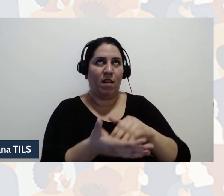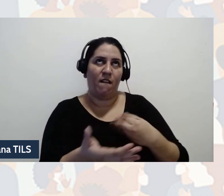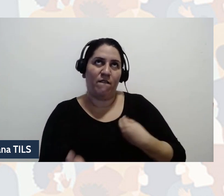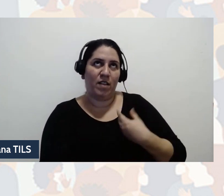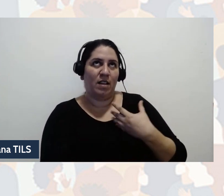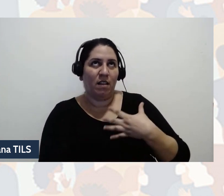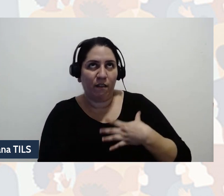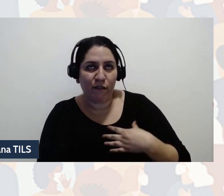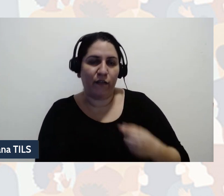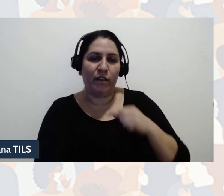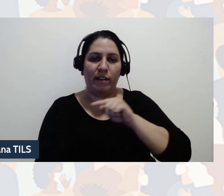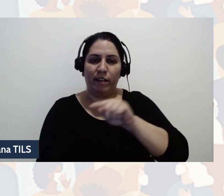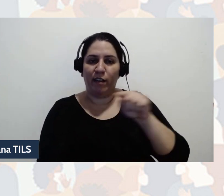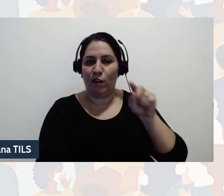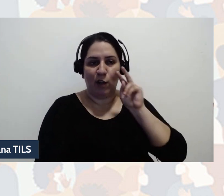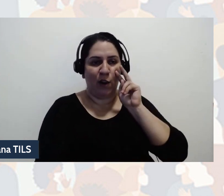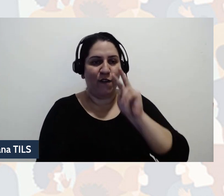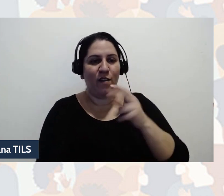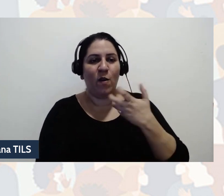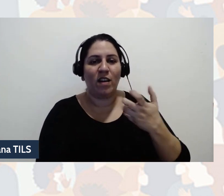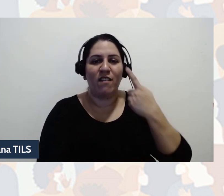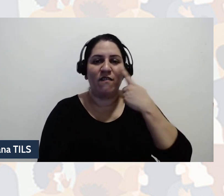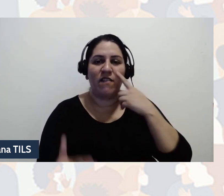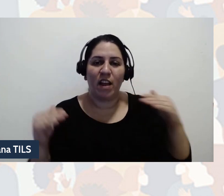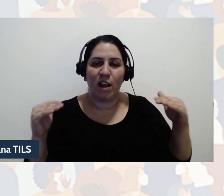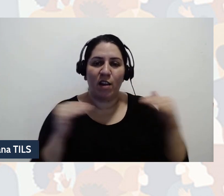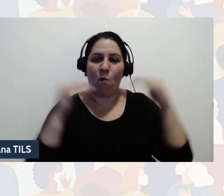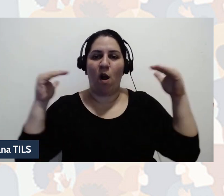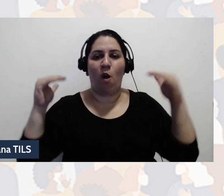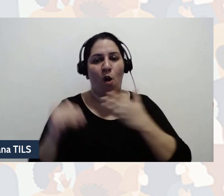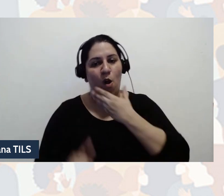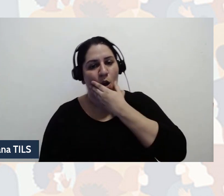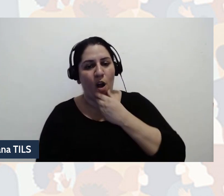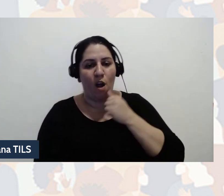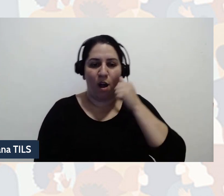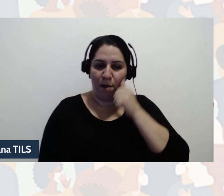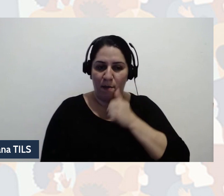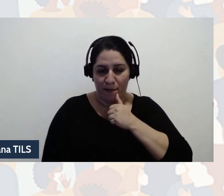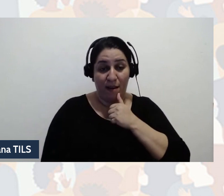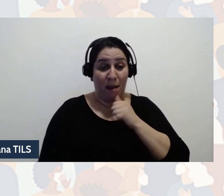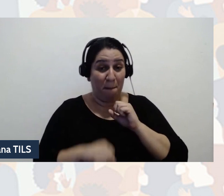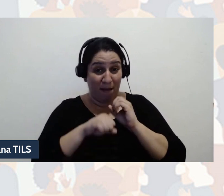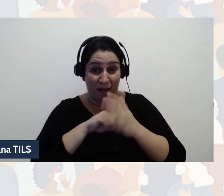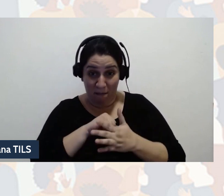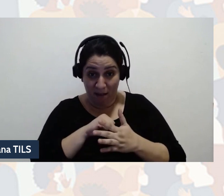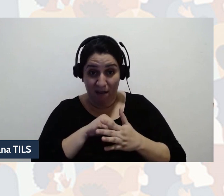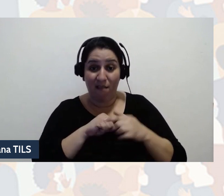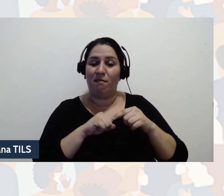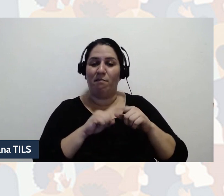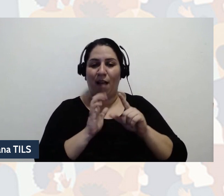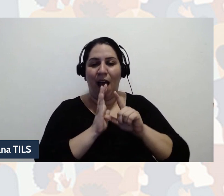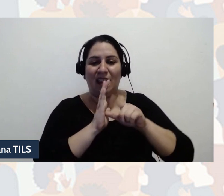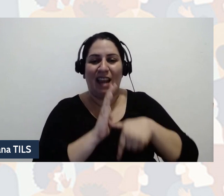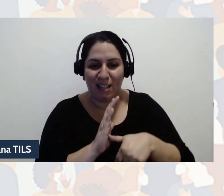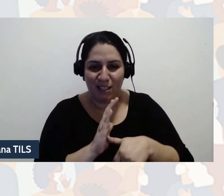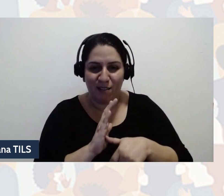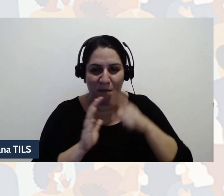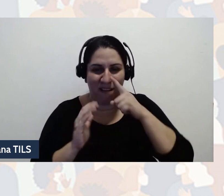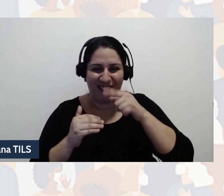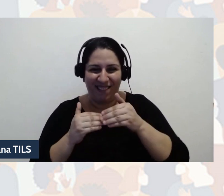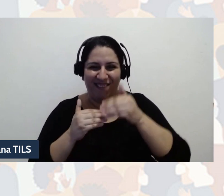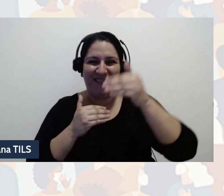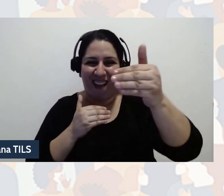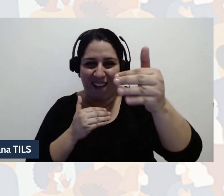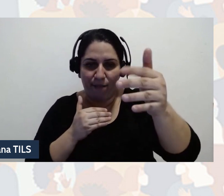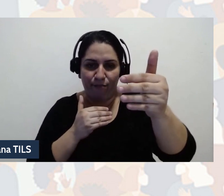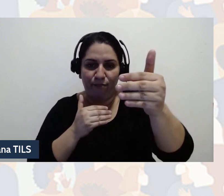a gente não ia ver a tão sonhada paridade de gênero, né? Mas a pandemia atrasou isso ainda mais. Como diz o